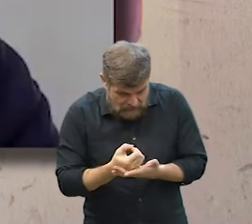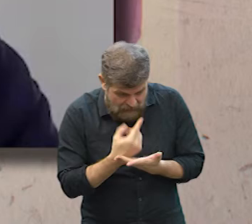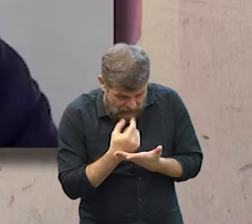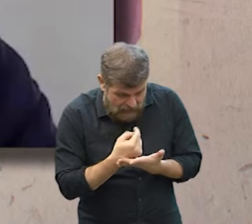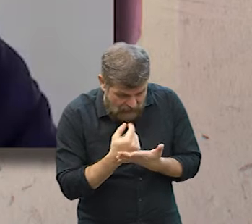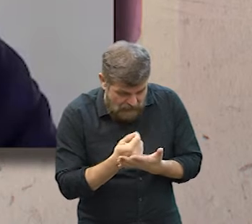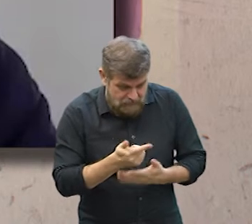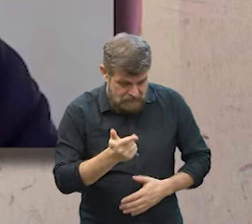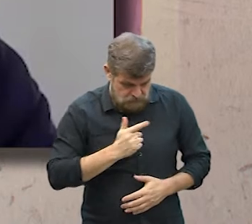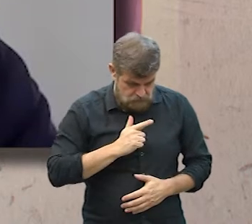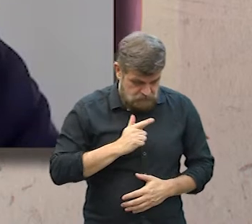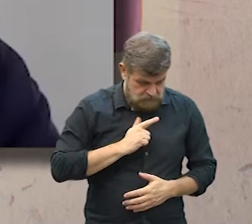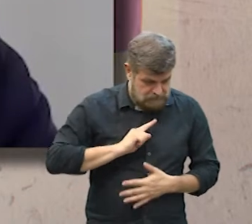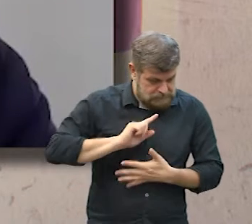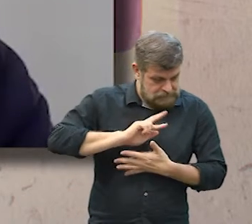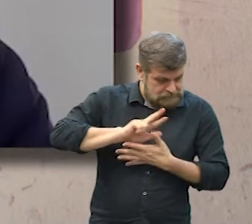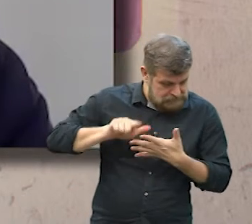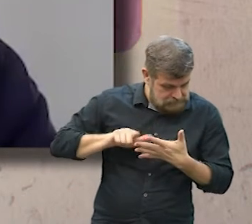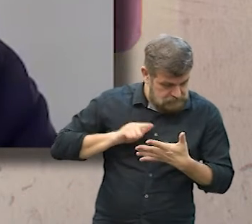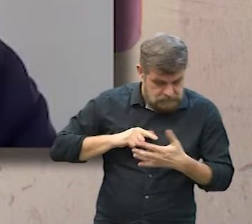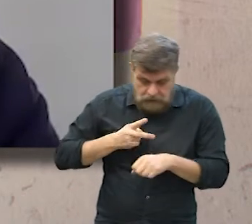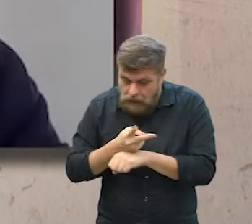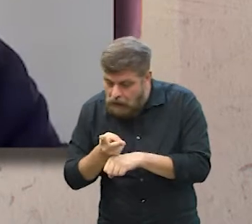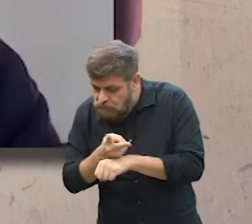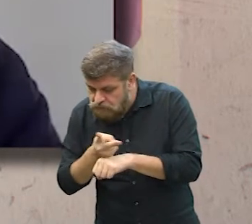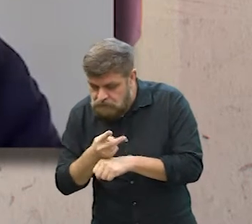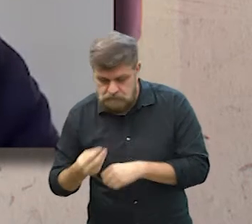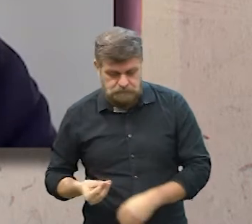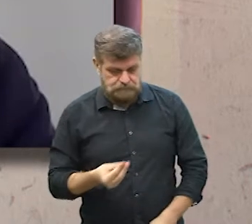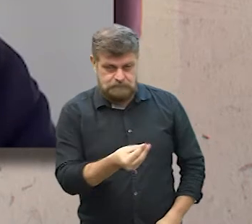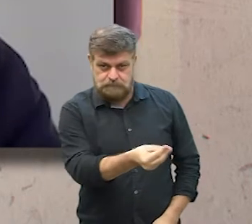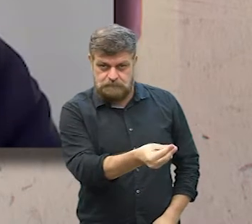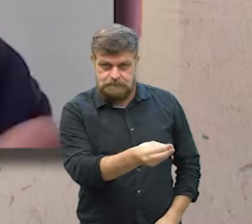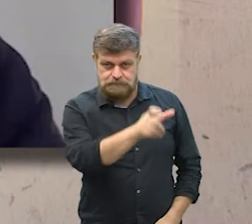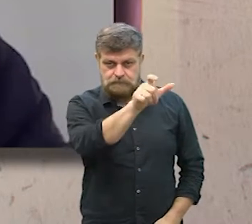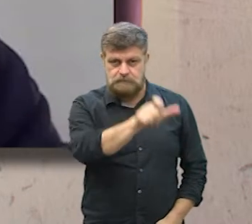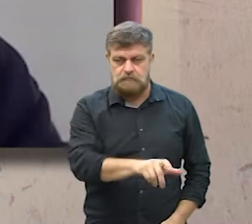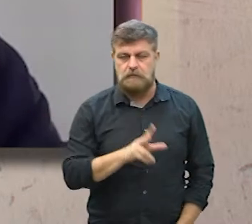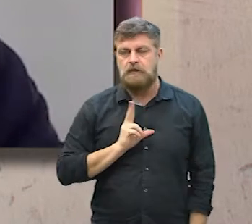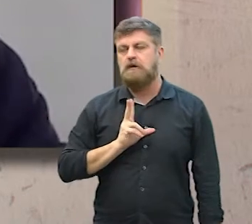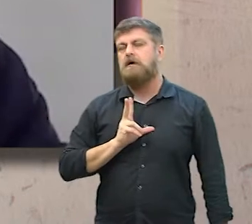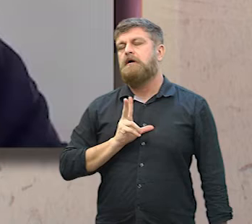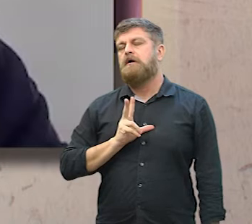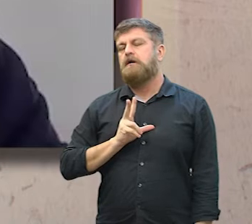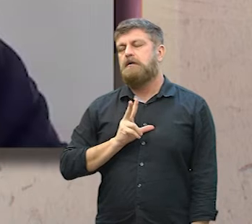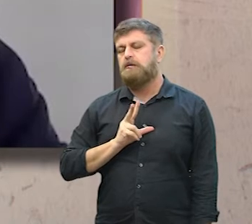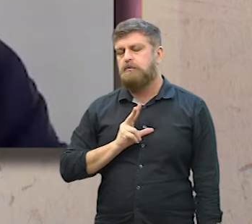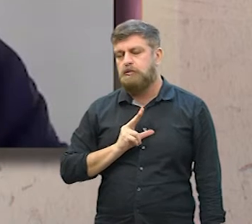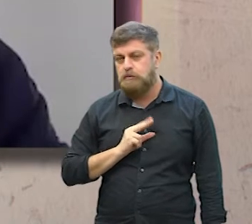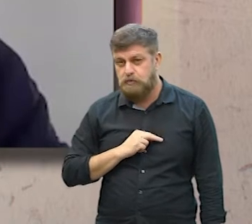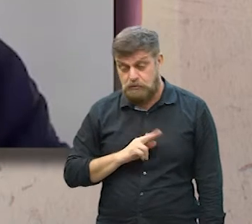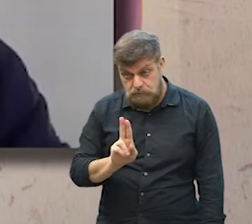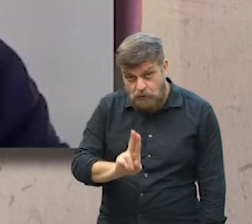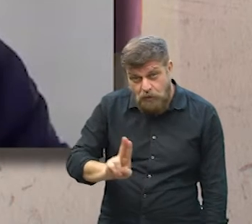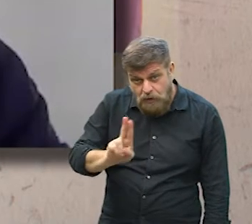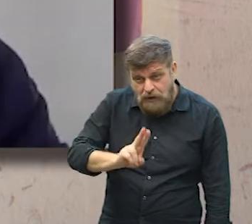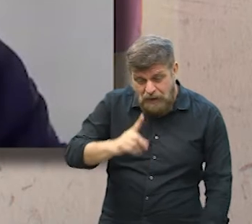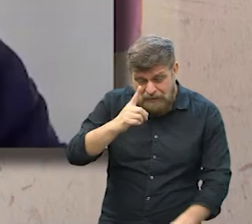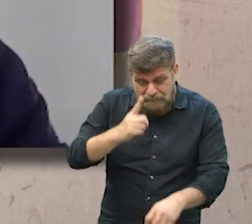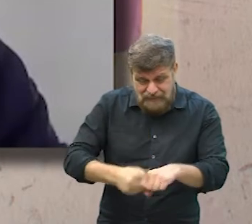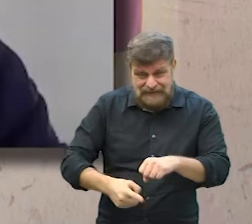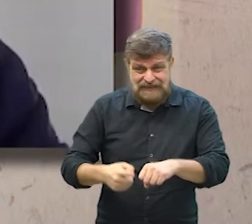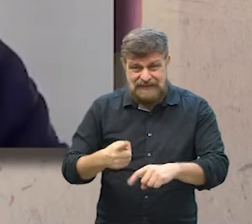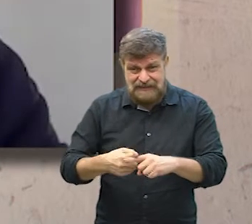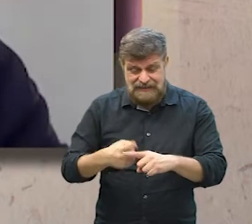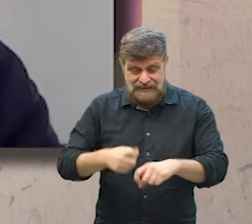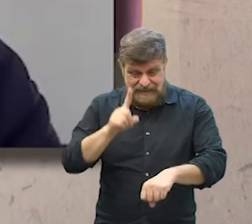se a paciente tem algum, né, dispositivo desses consigo, né, carregando, e daí utilizar esses medicamentos, porque eles,